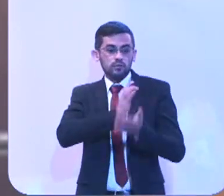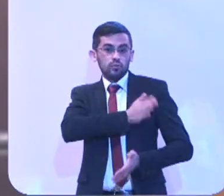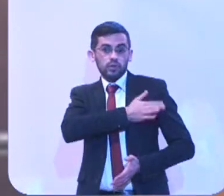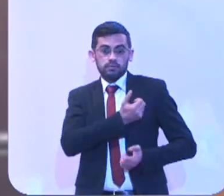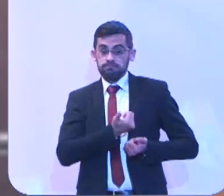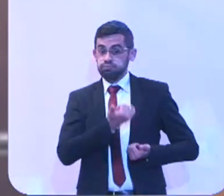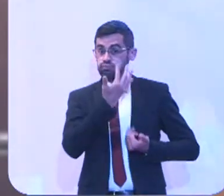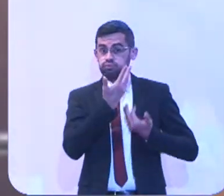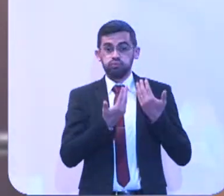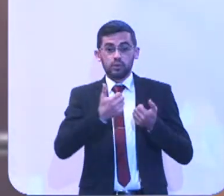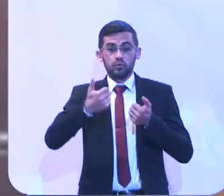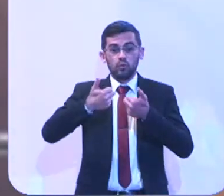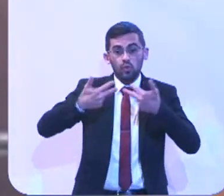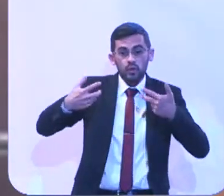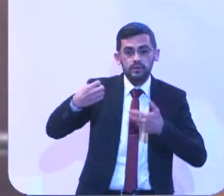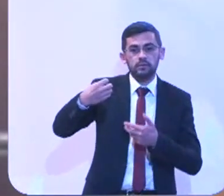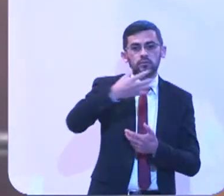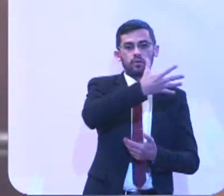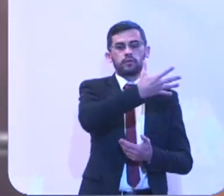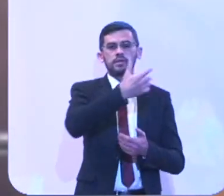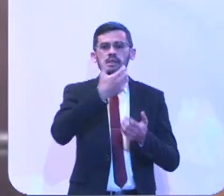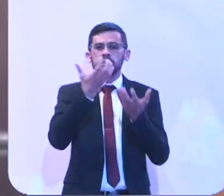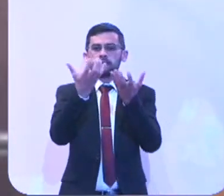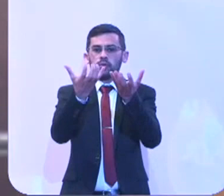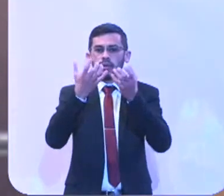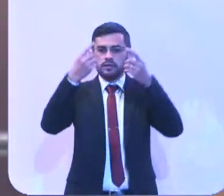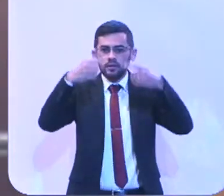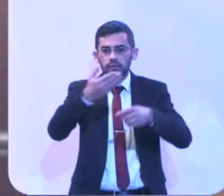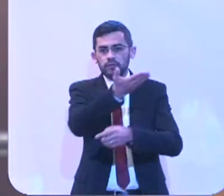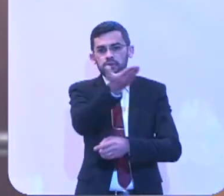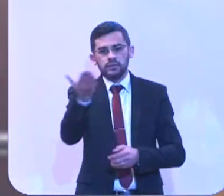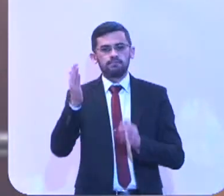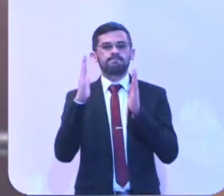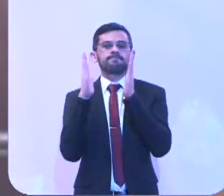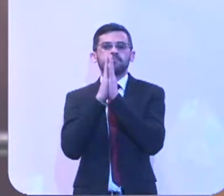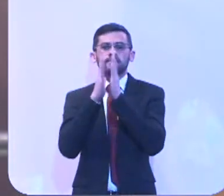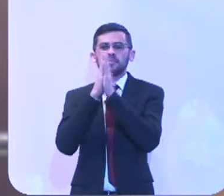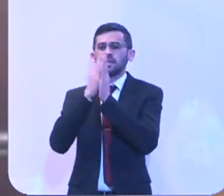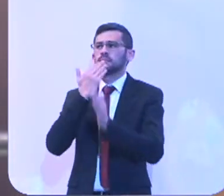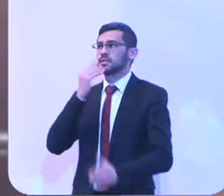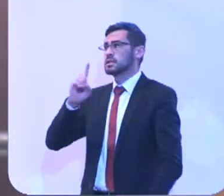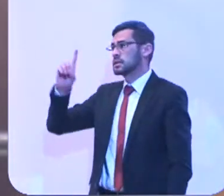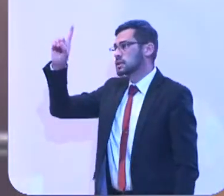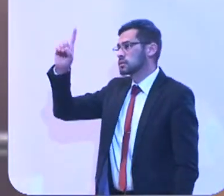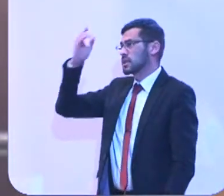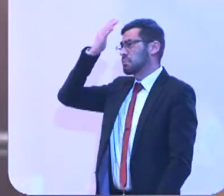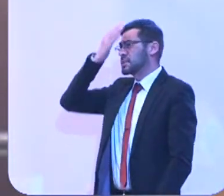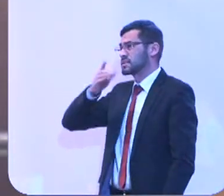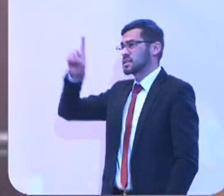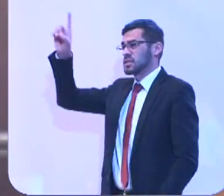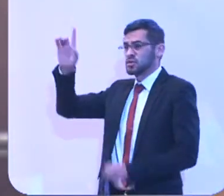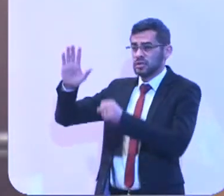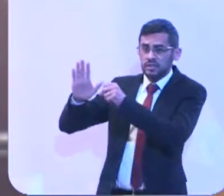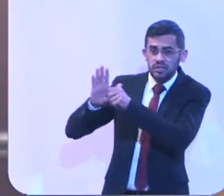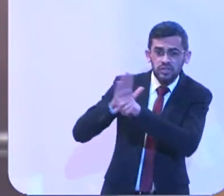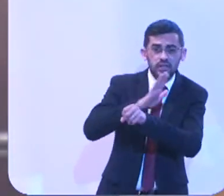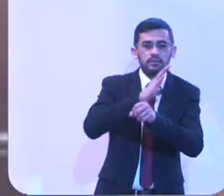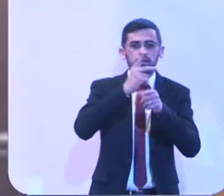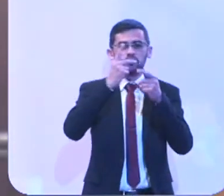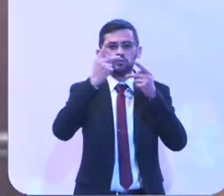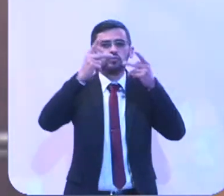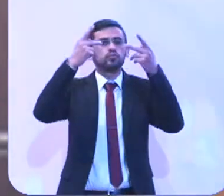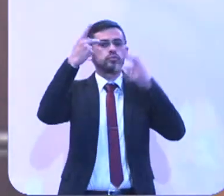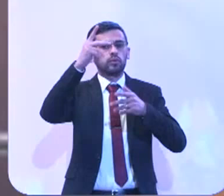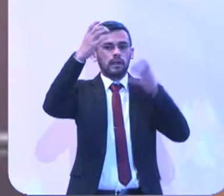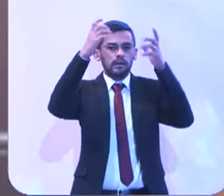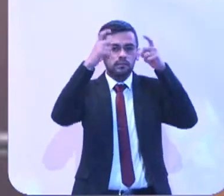para algo novo. E eu queria te desafiar a orar agora e pedir que a presença de Deus chegue aonde você está,